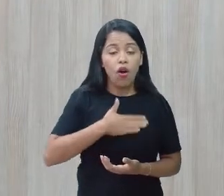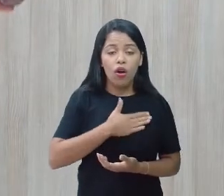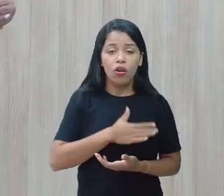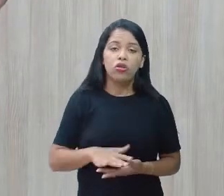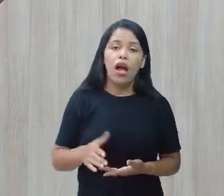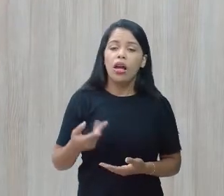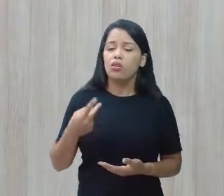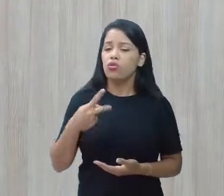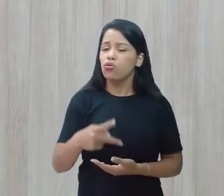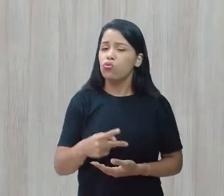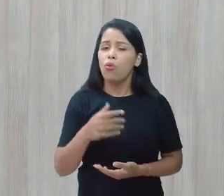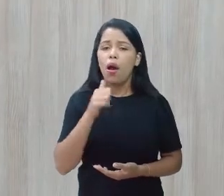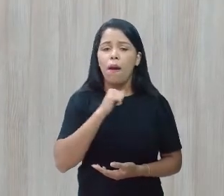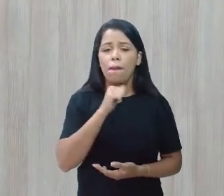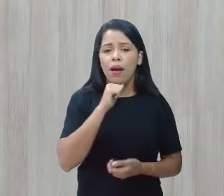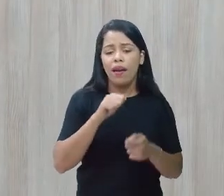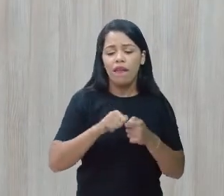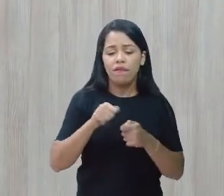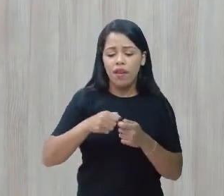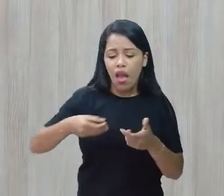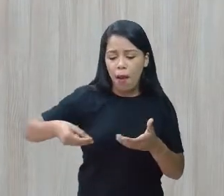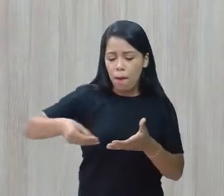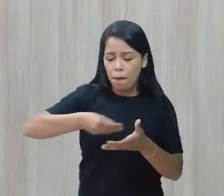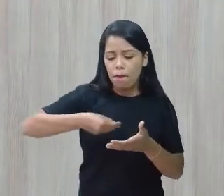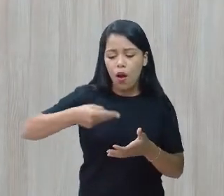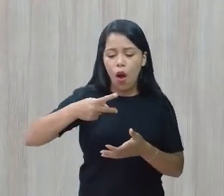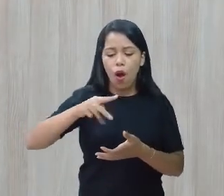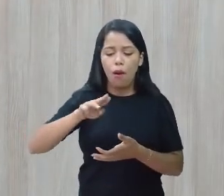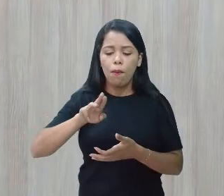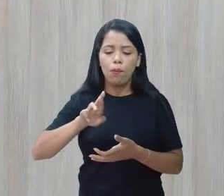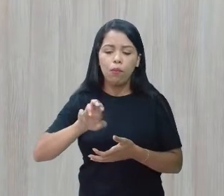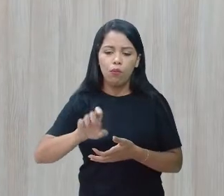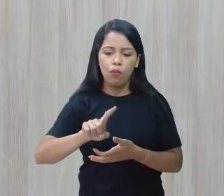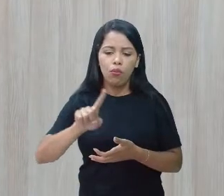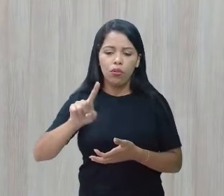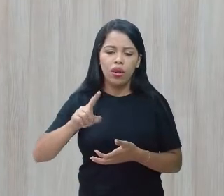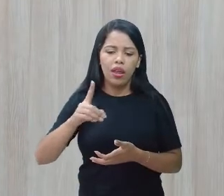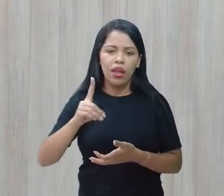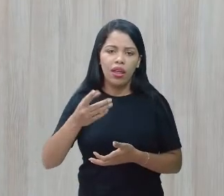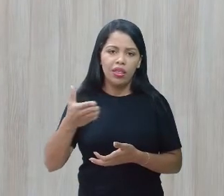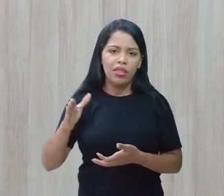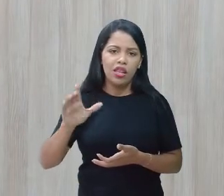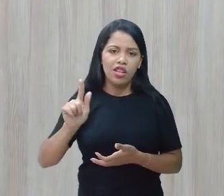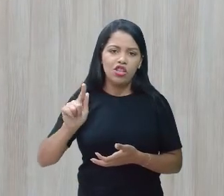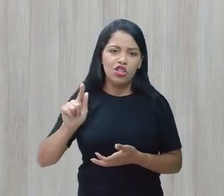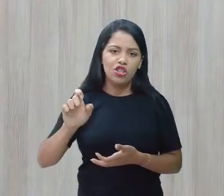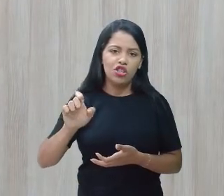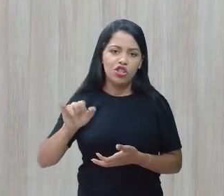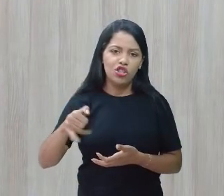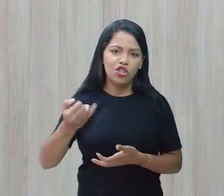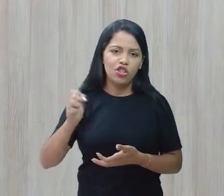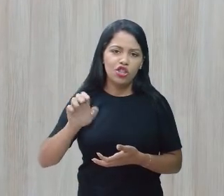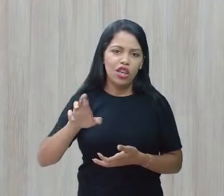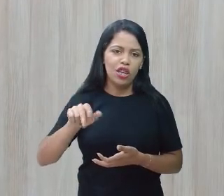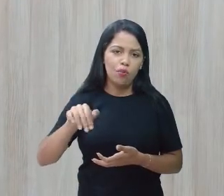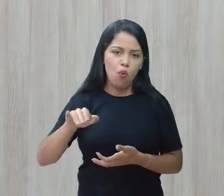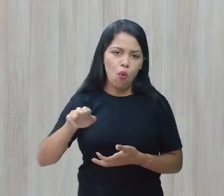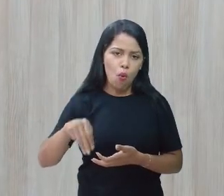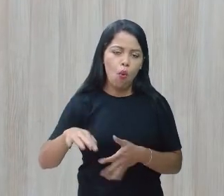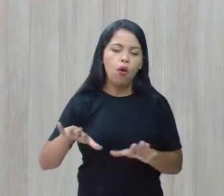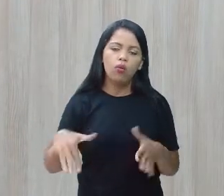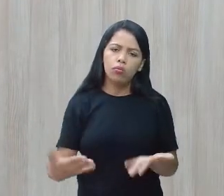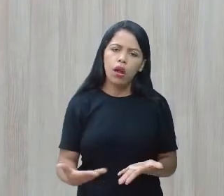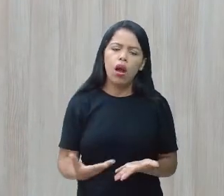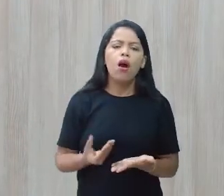um purê de girimum, que delícia. Não gosto não. Prova, vê o que a mãe colocou de um ingrediente diferente para lhe atrair.